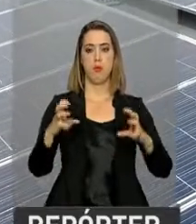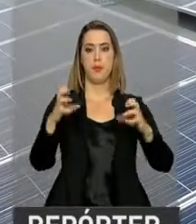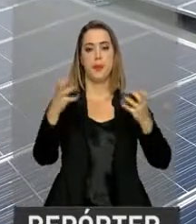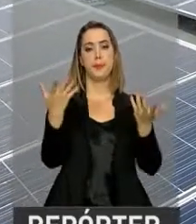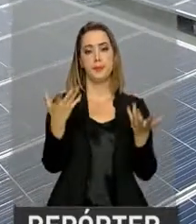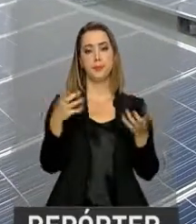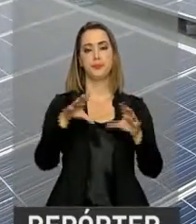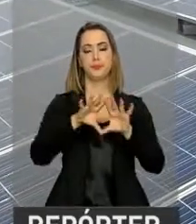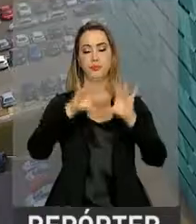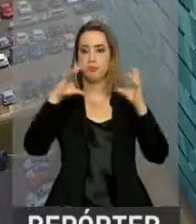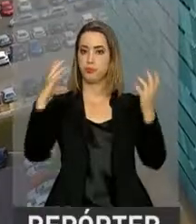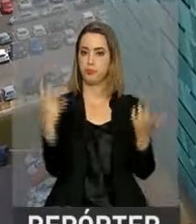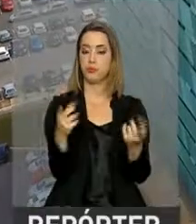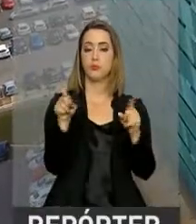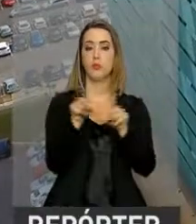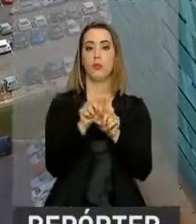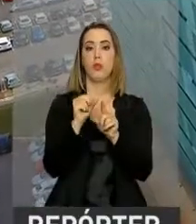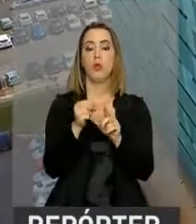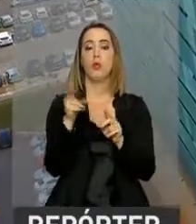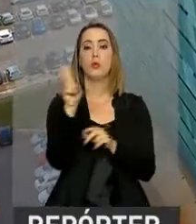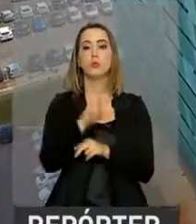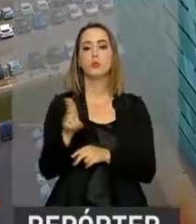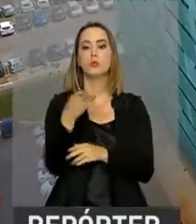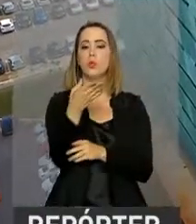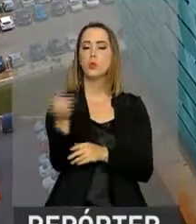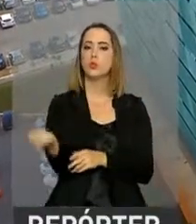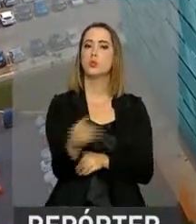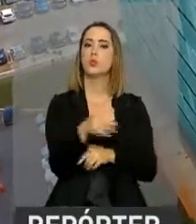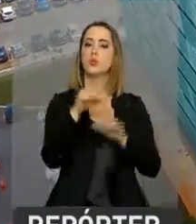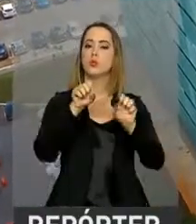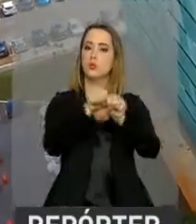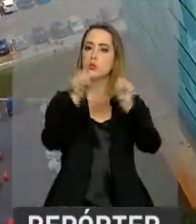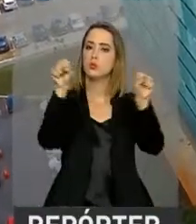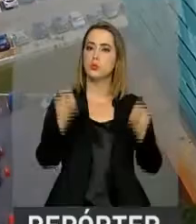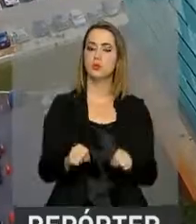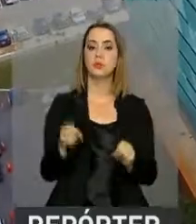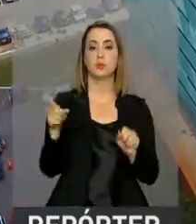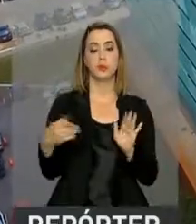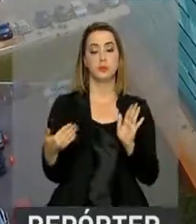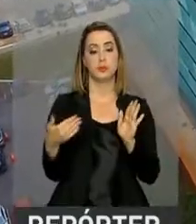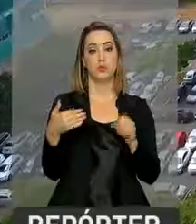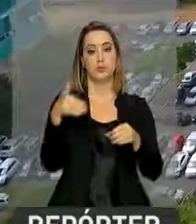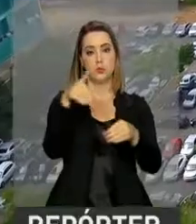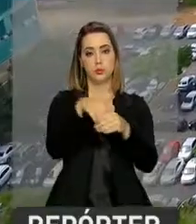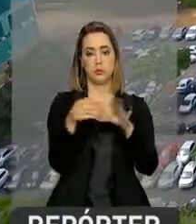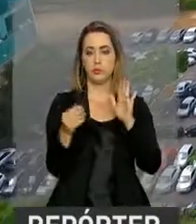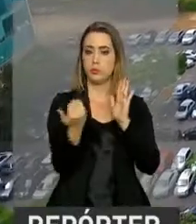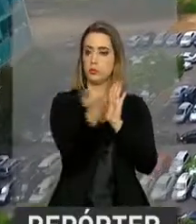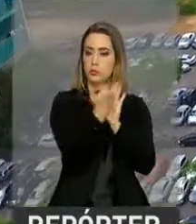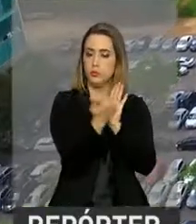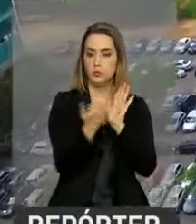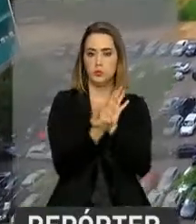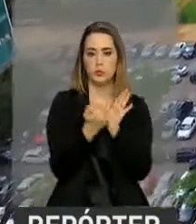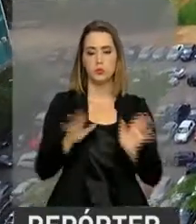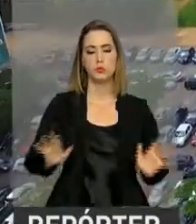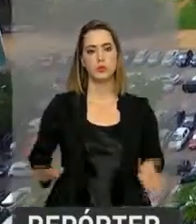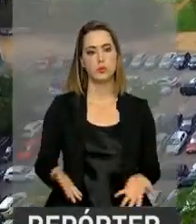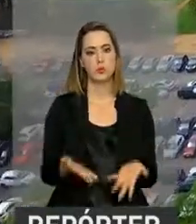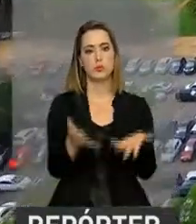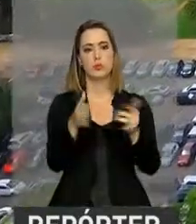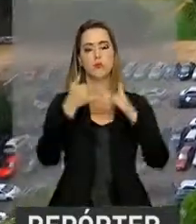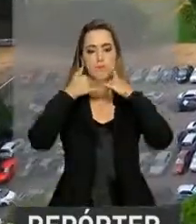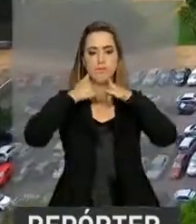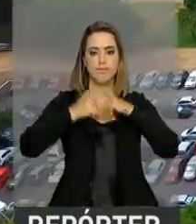na atmosfera. A instalação do sistema faz parte de um programa do governo federal que estimula a geração